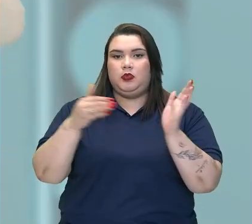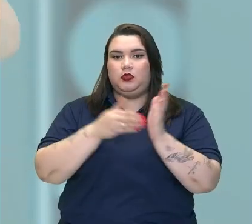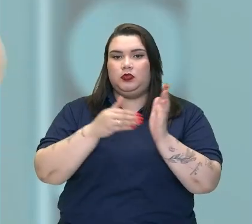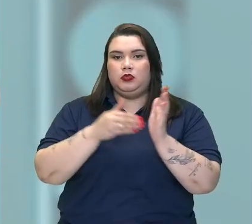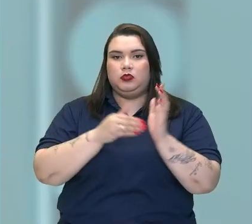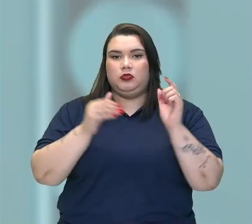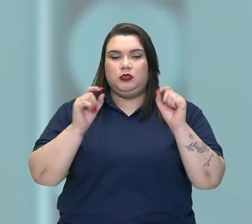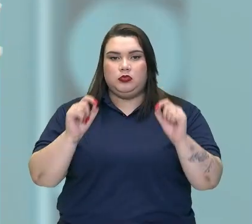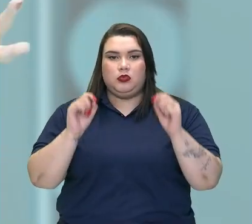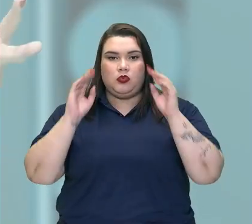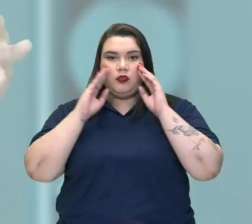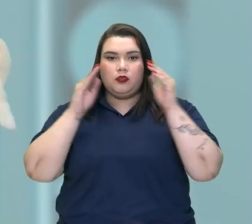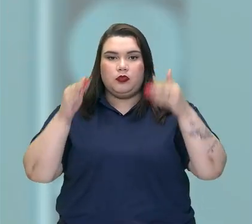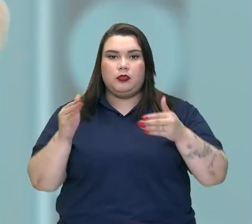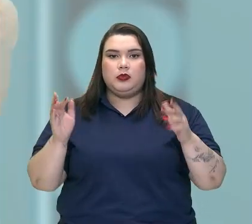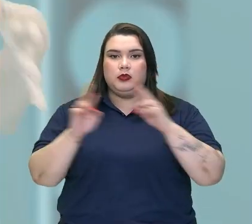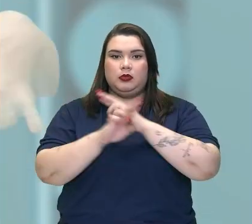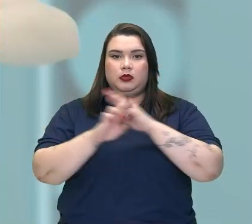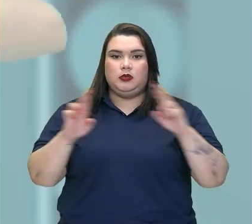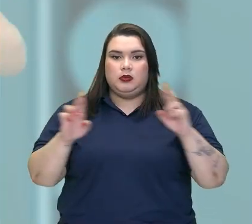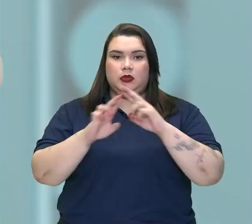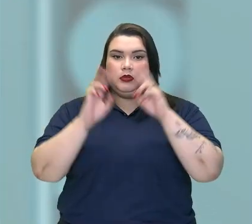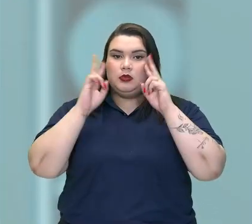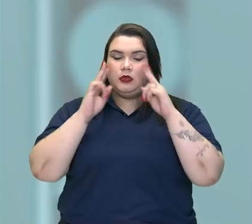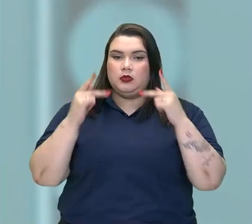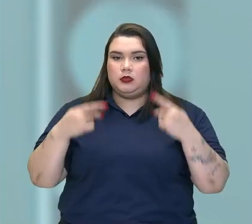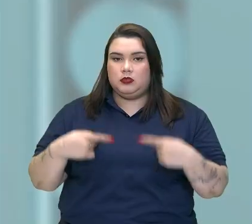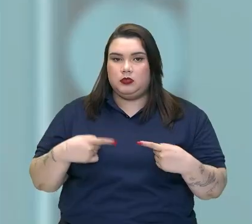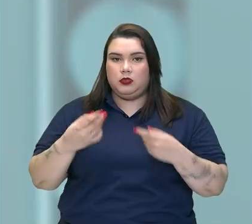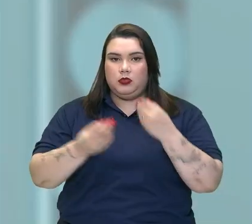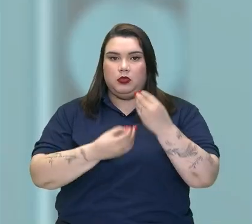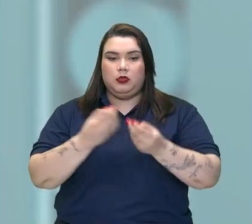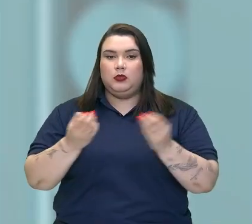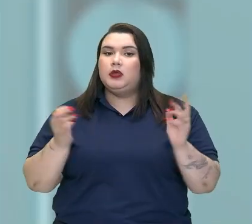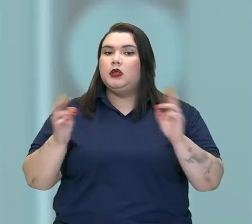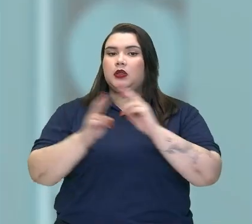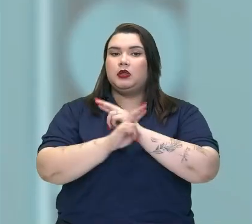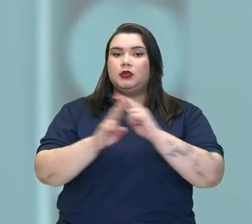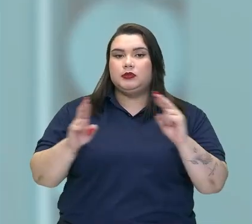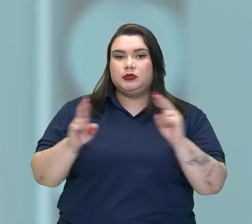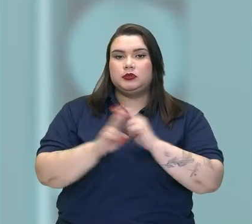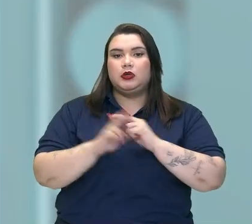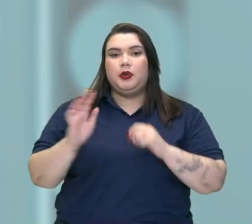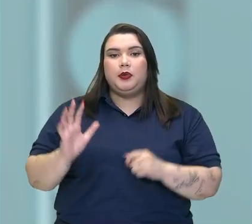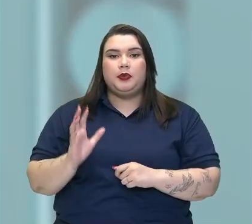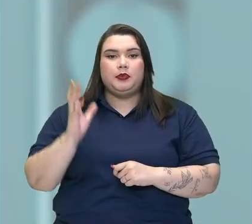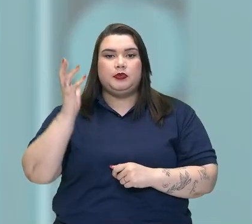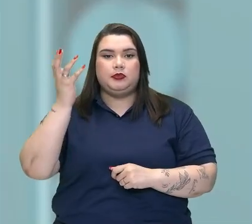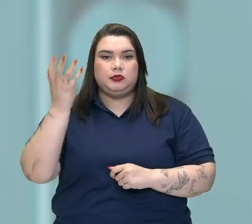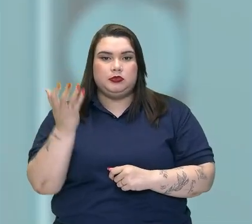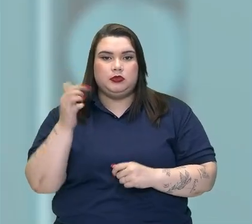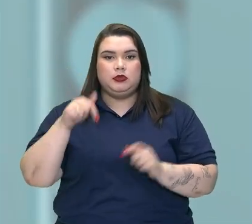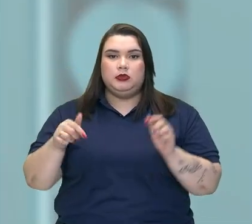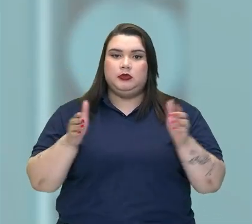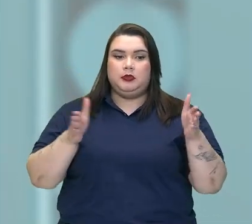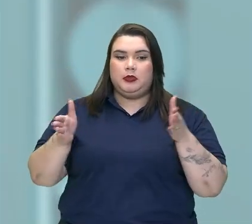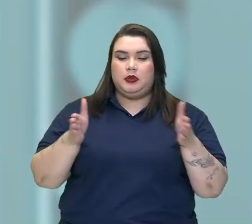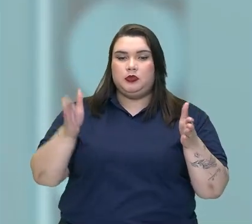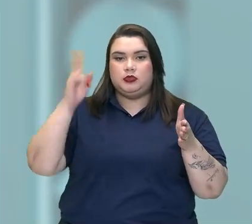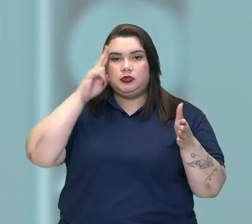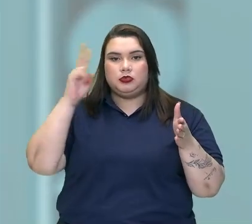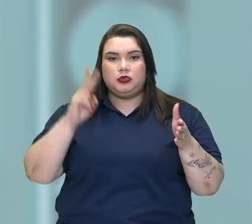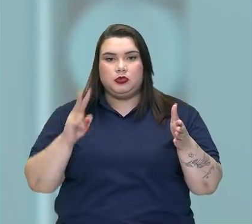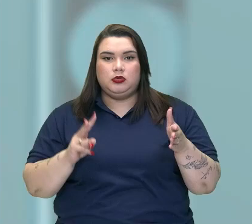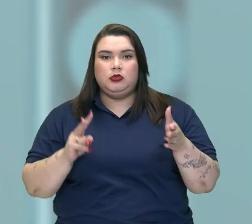questão no foco das relações humanas. Como essas relações, elas acontecem durante um período histórico e